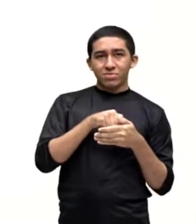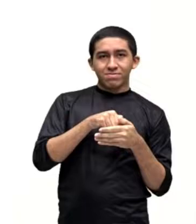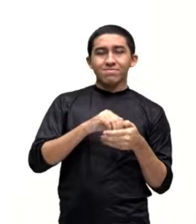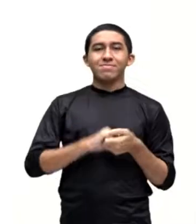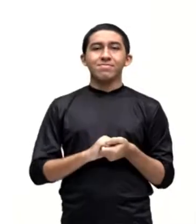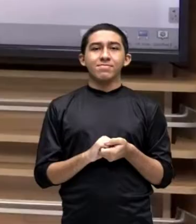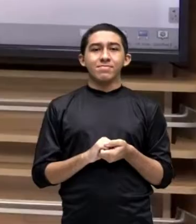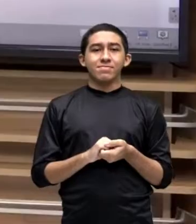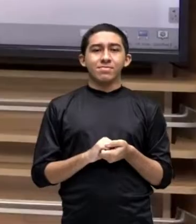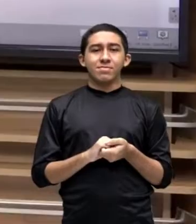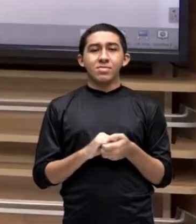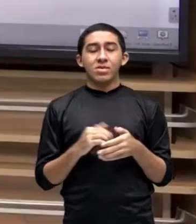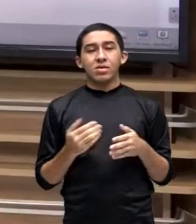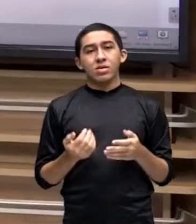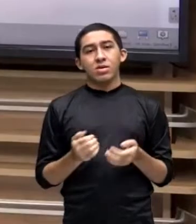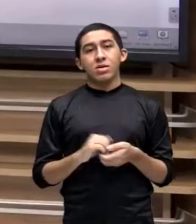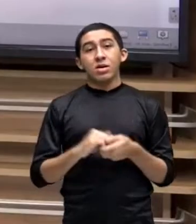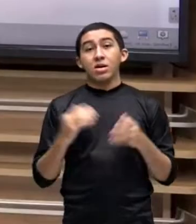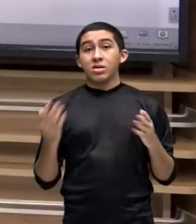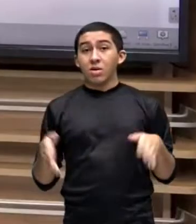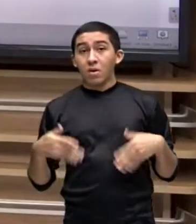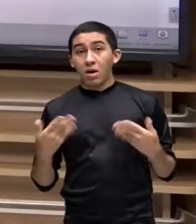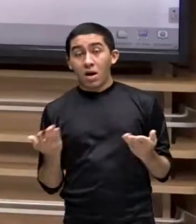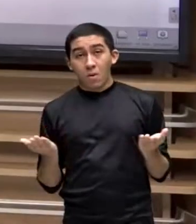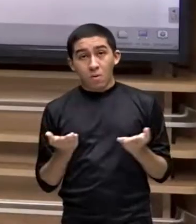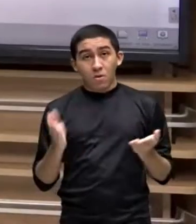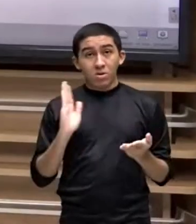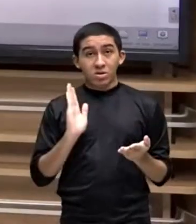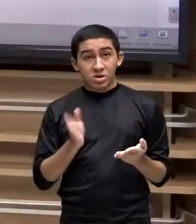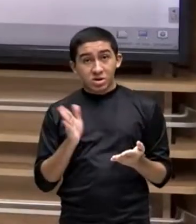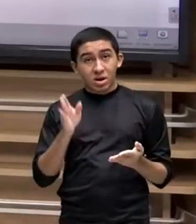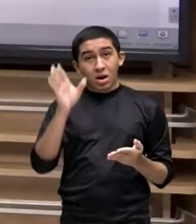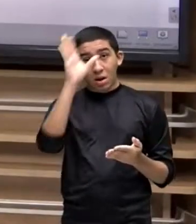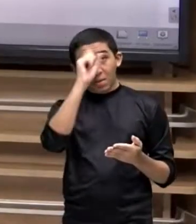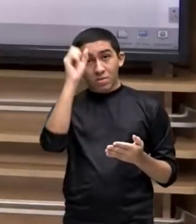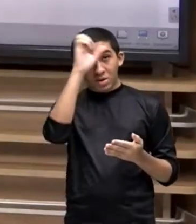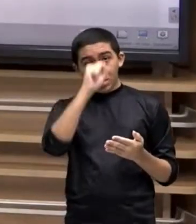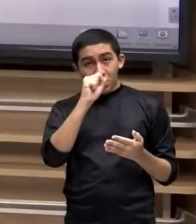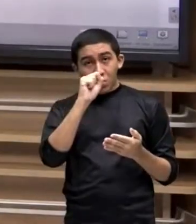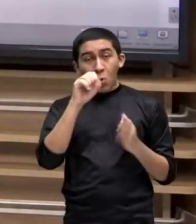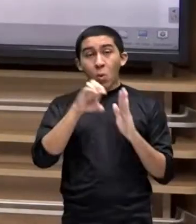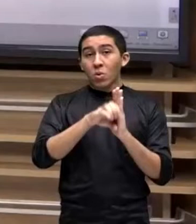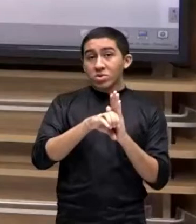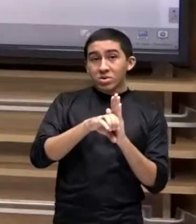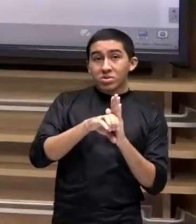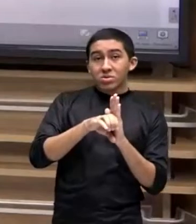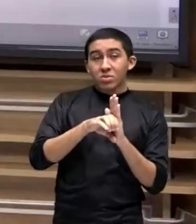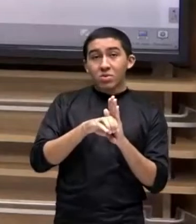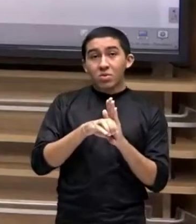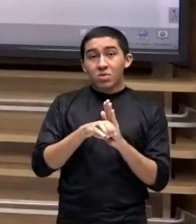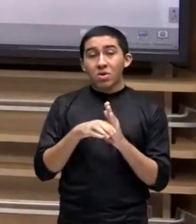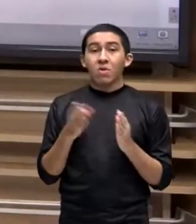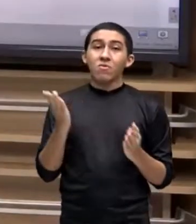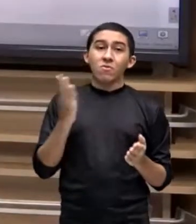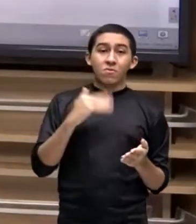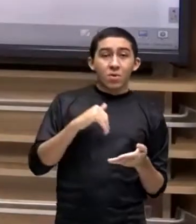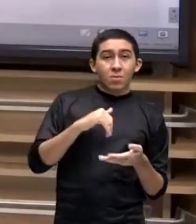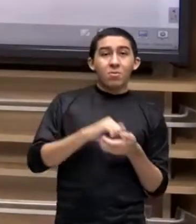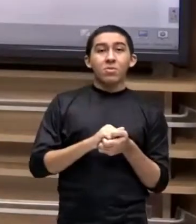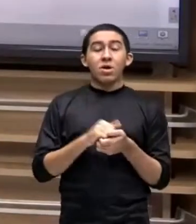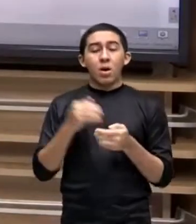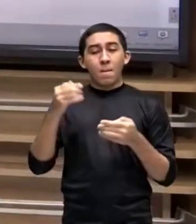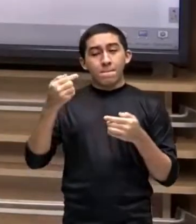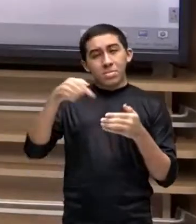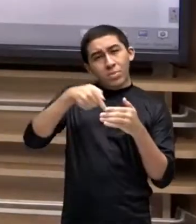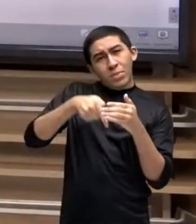agora que a gente fez esse entendimento de maneira geral sobre o que seja uma figura de linguagem, nós vamos agora nos